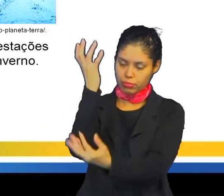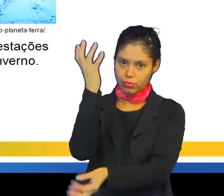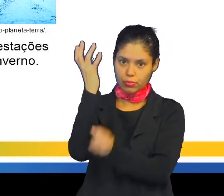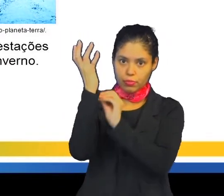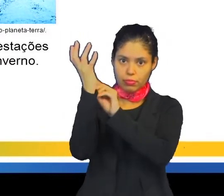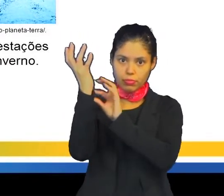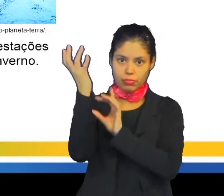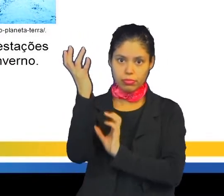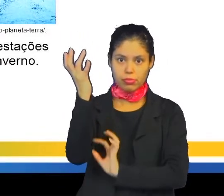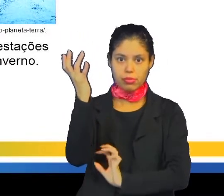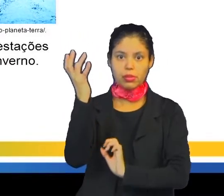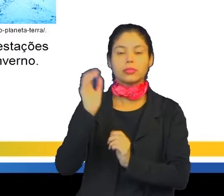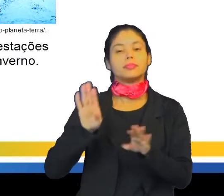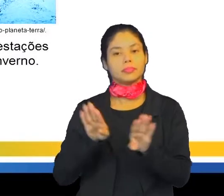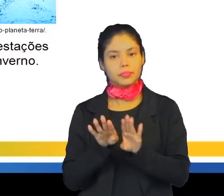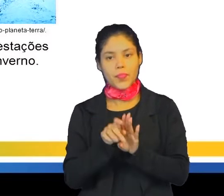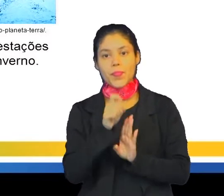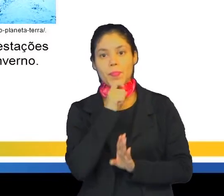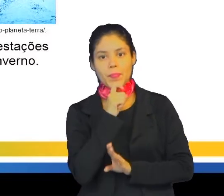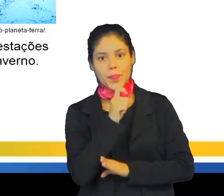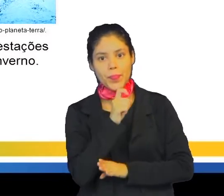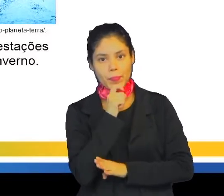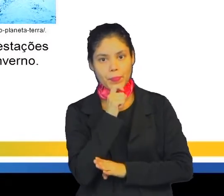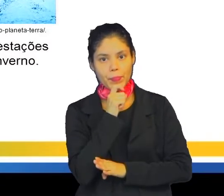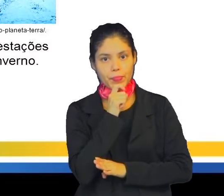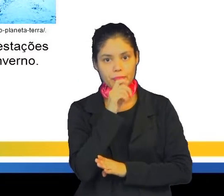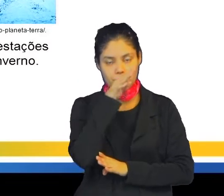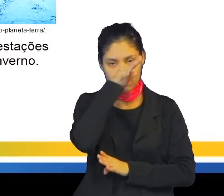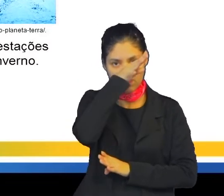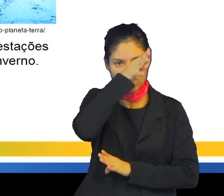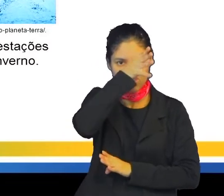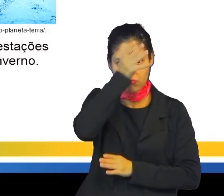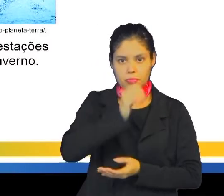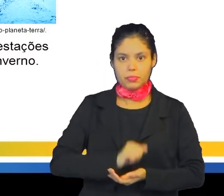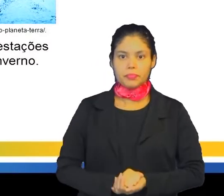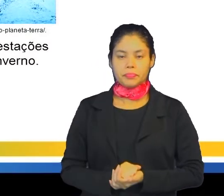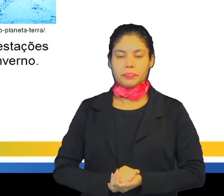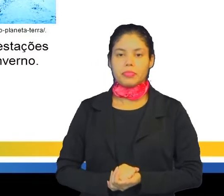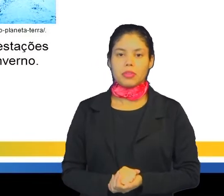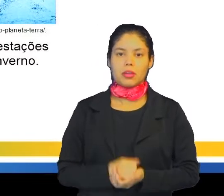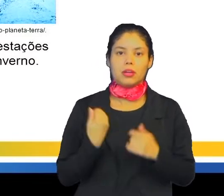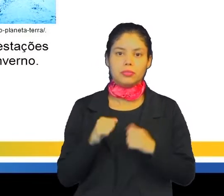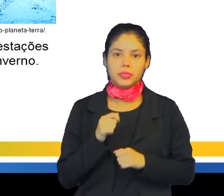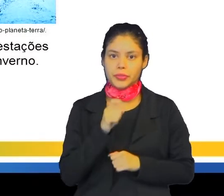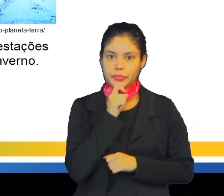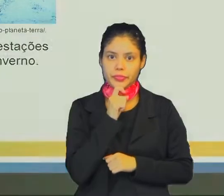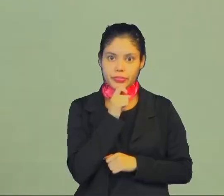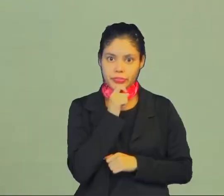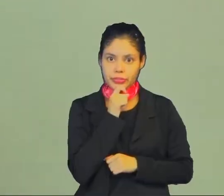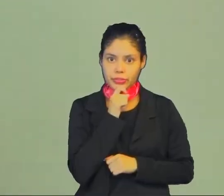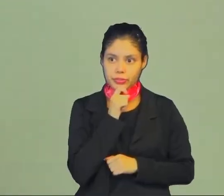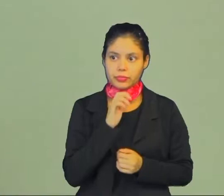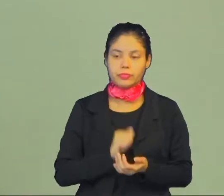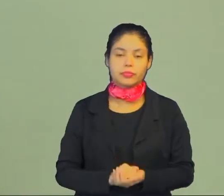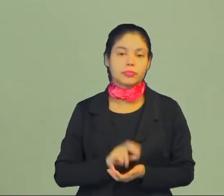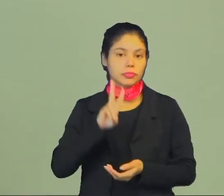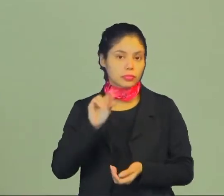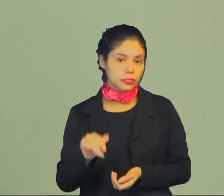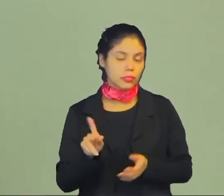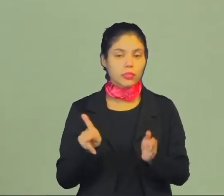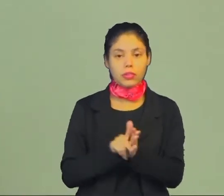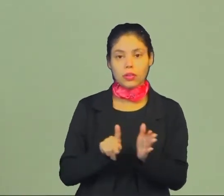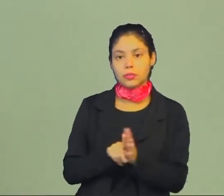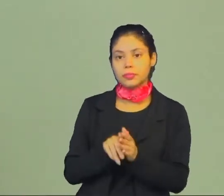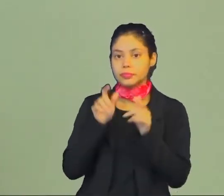está próximo do inverno e nós temos o inverno que não significa que realmente tem que estar com gelo né mas isso vai depender